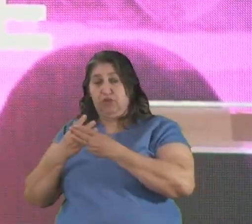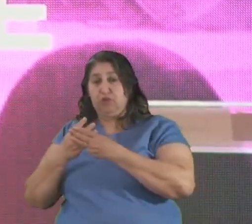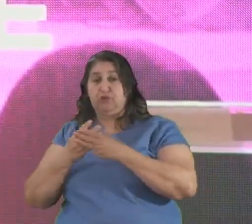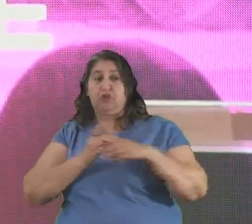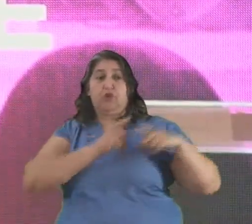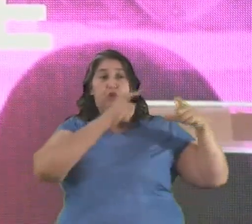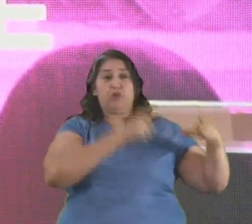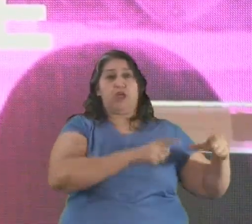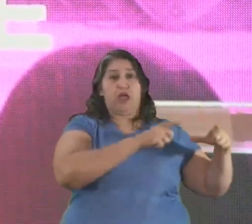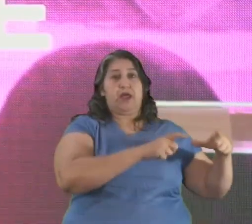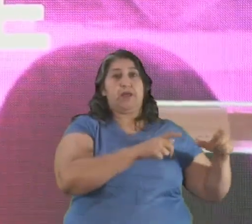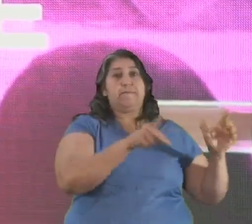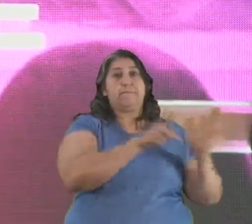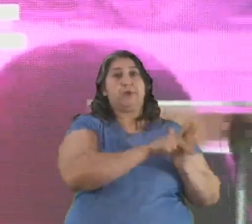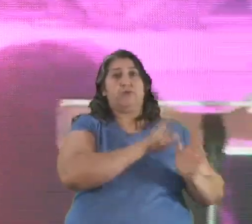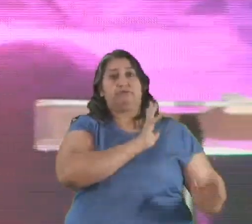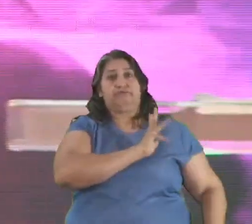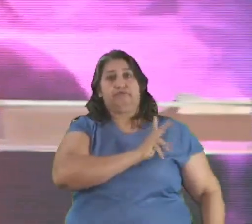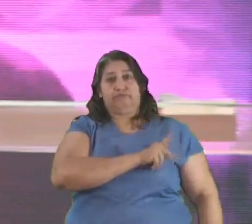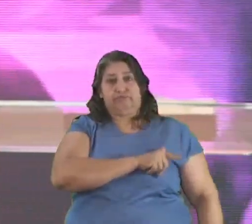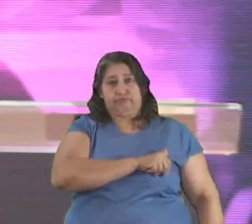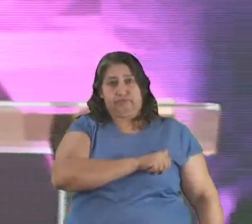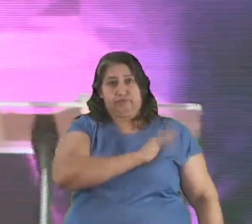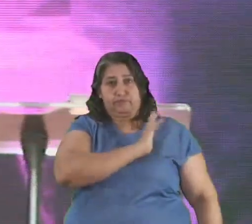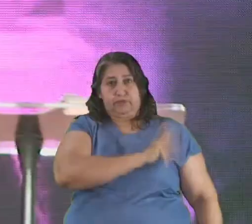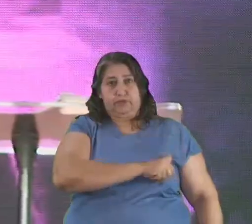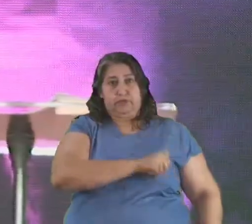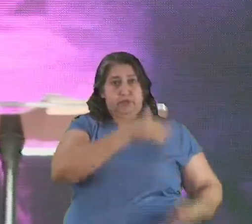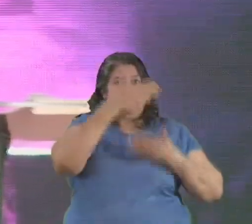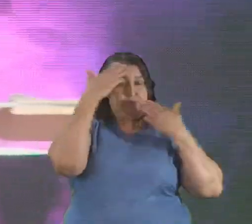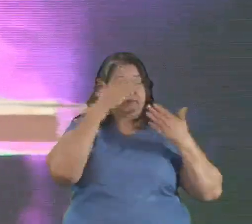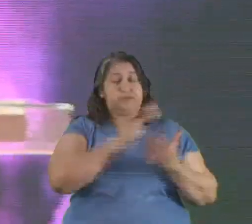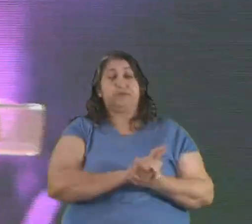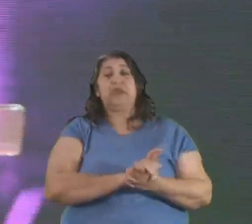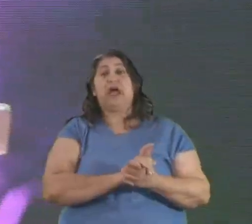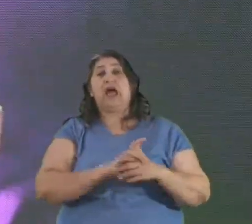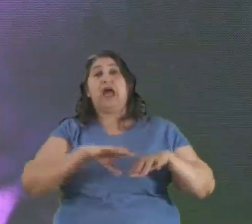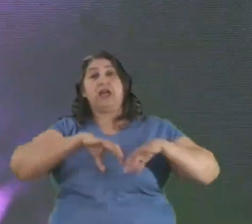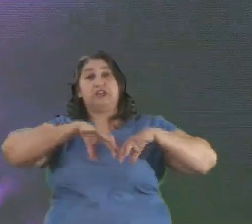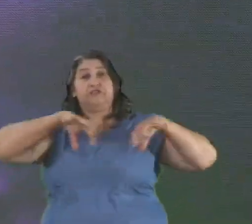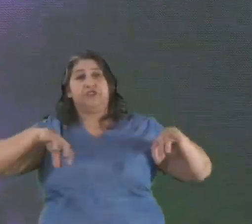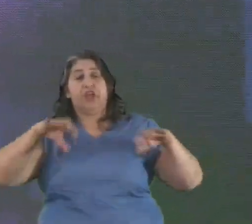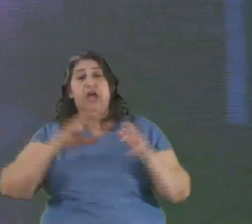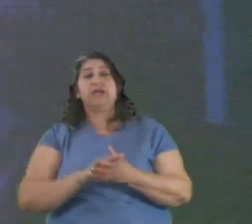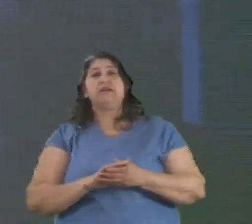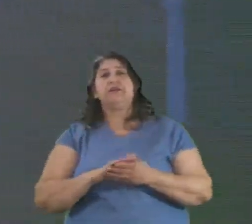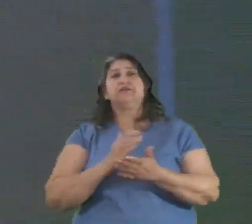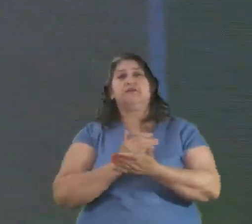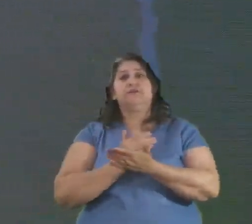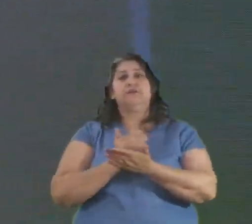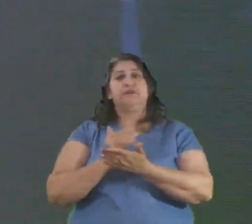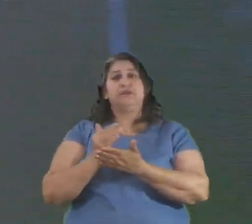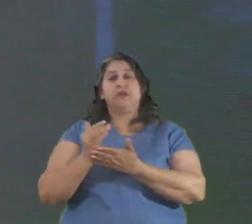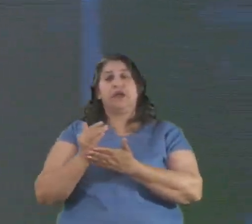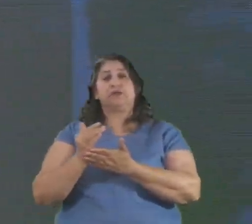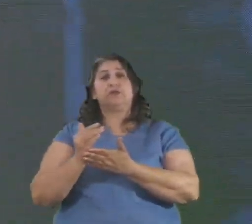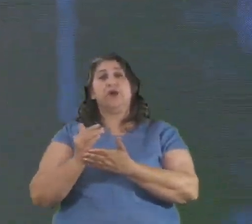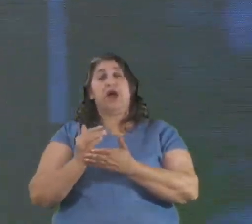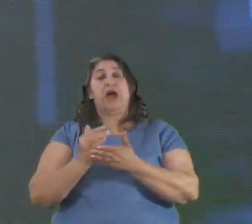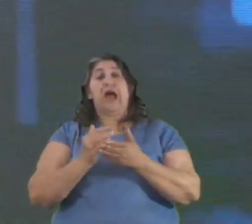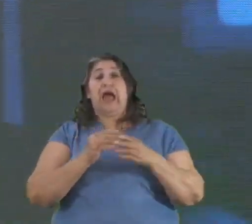isso, países árabes se uniram, mais ou menos 6 países,